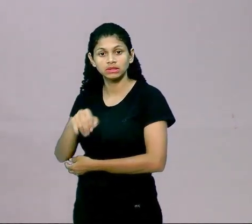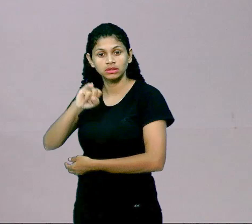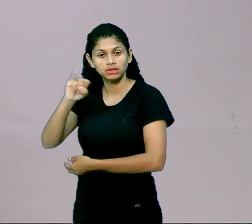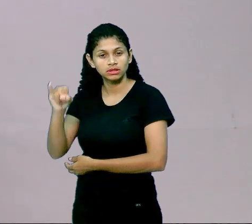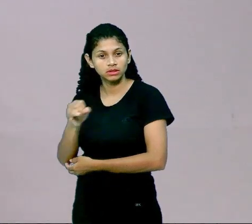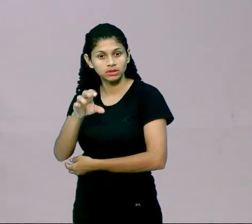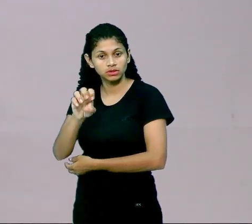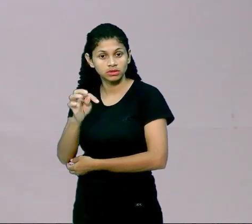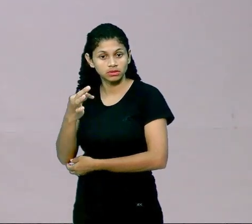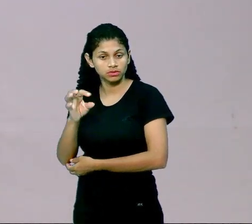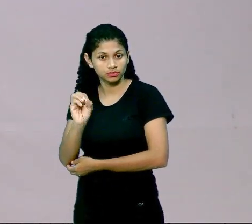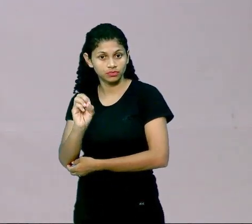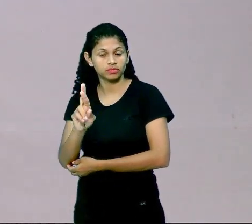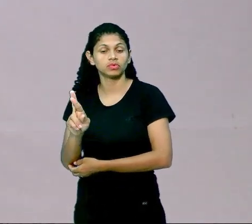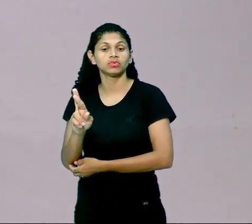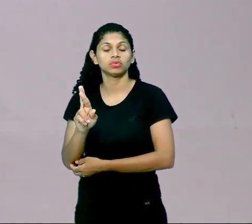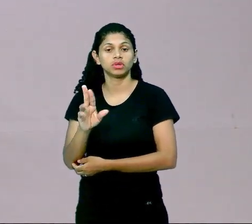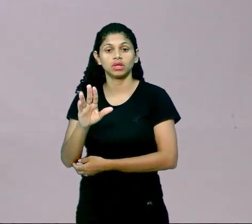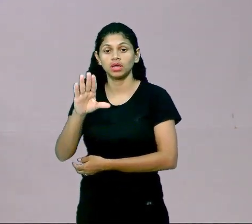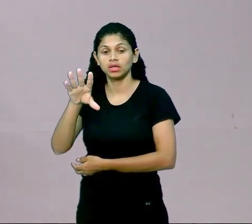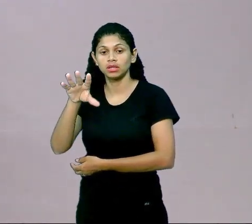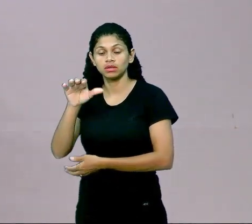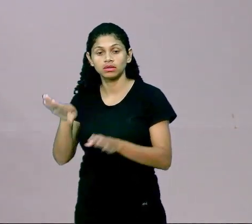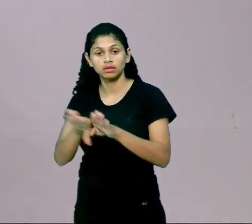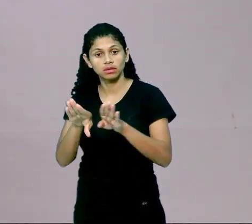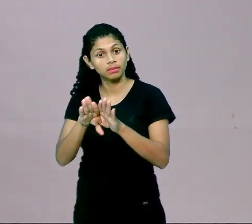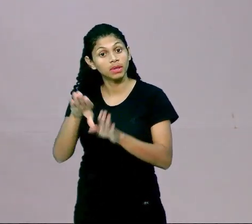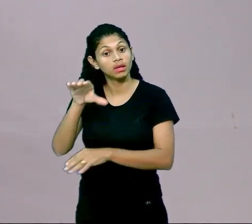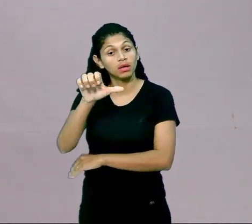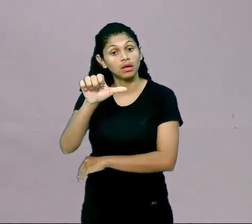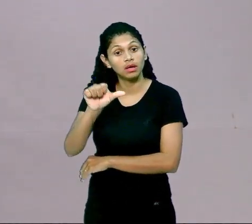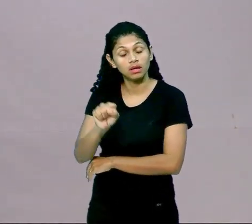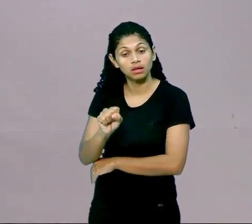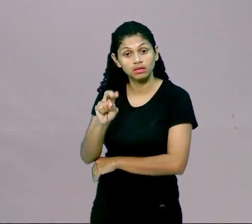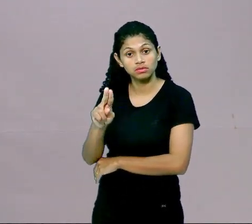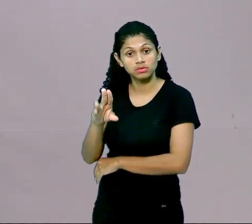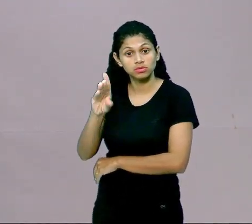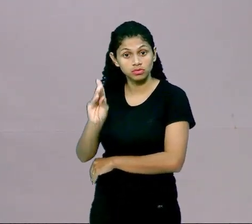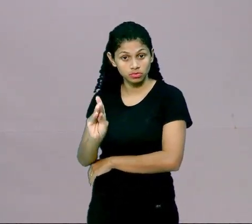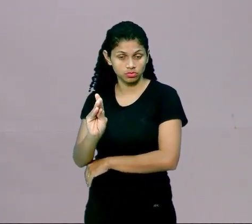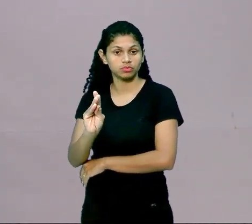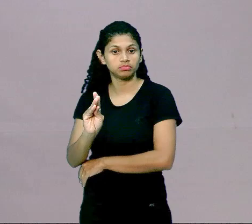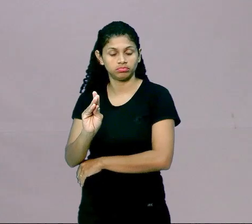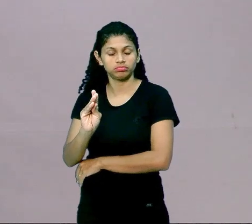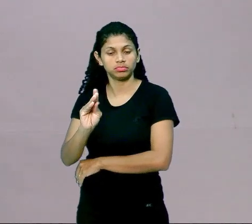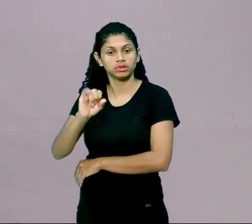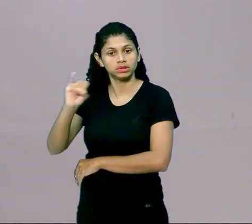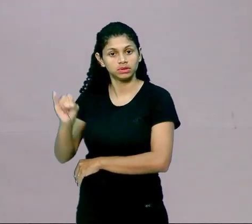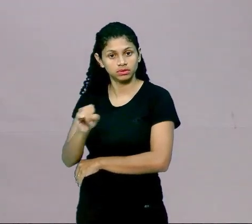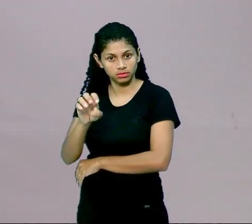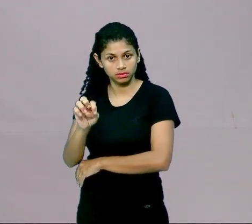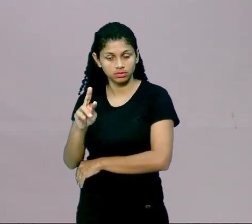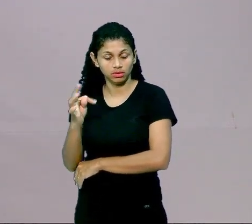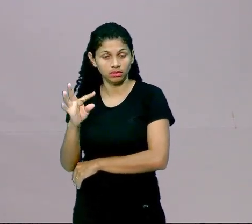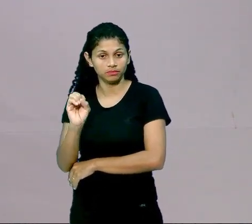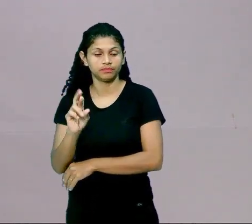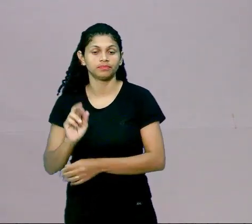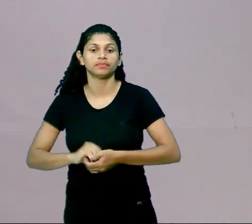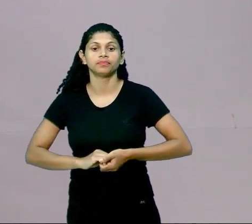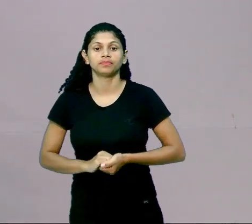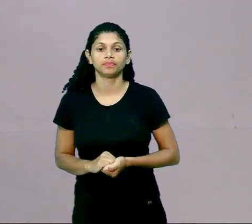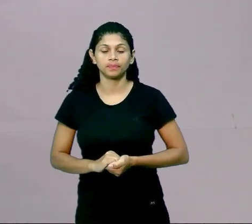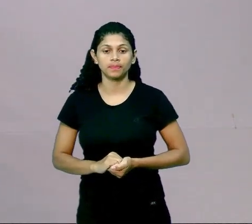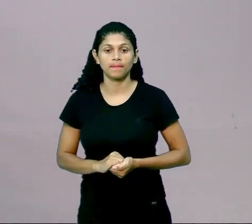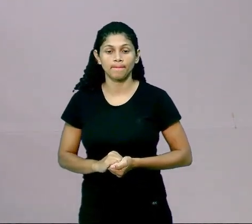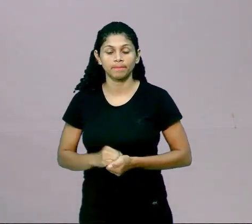Então hoje a gente vai praticar, tá? Só a atividade em cima do que foi explicado,